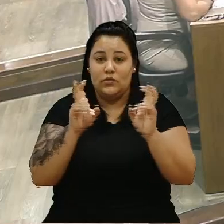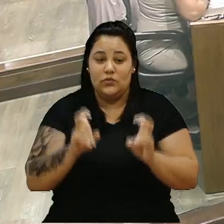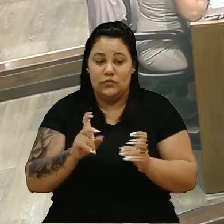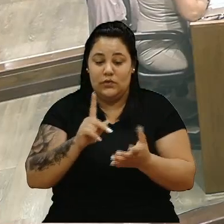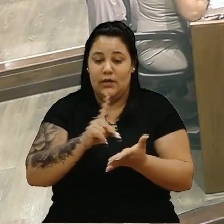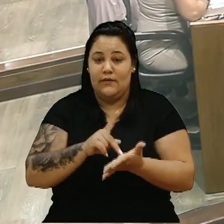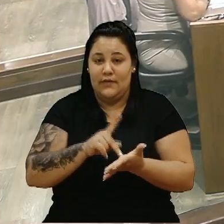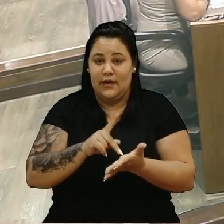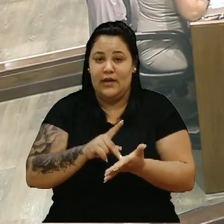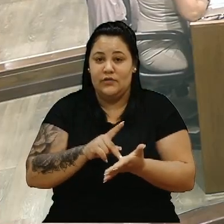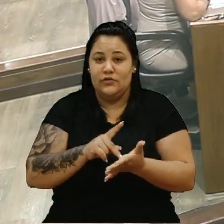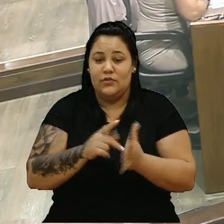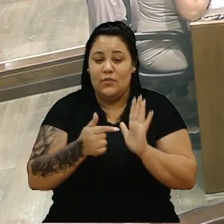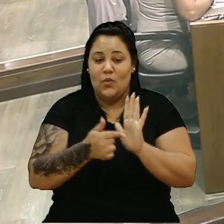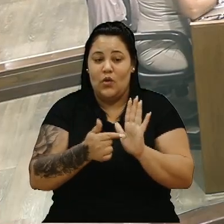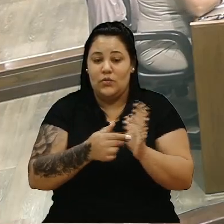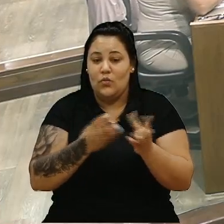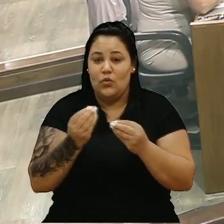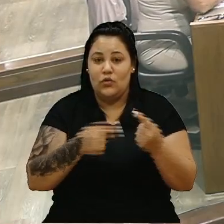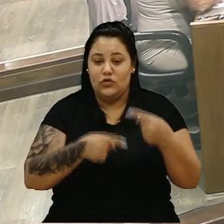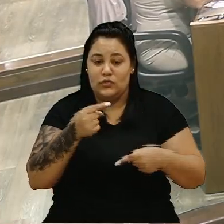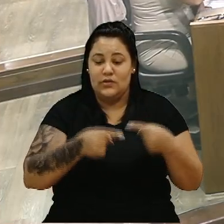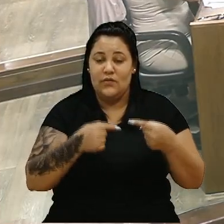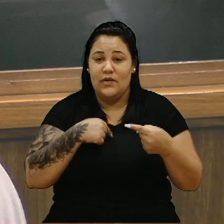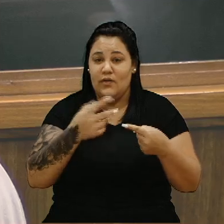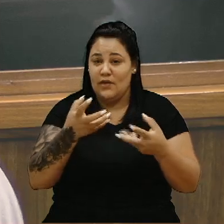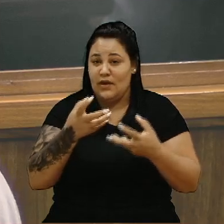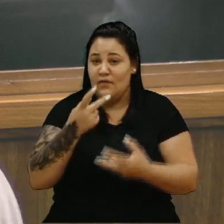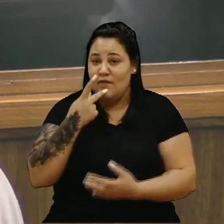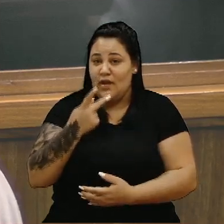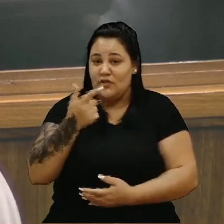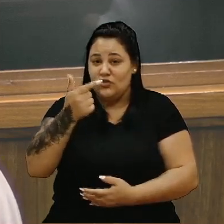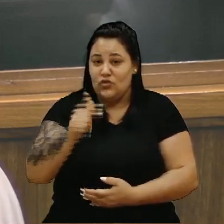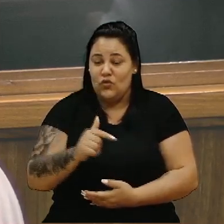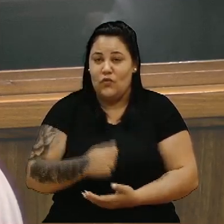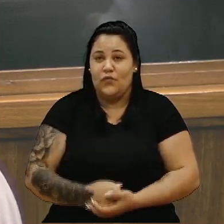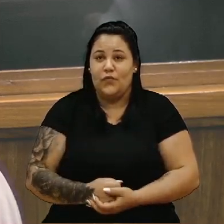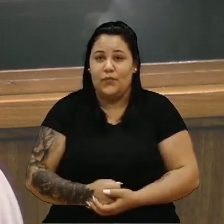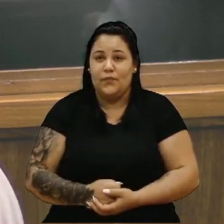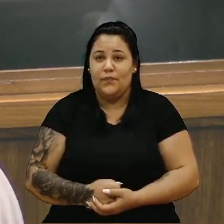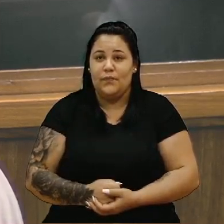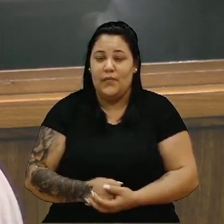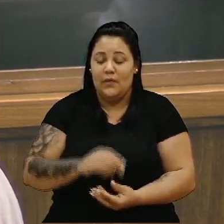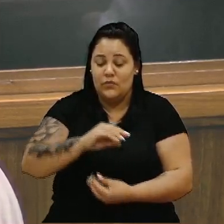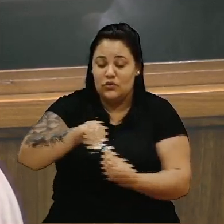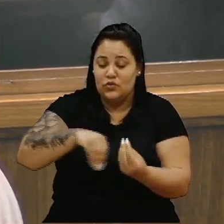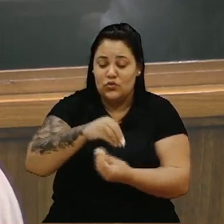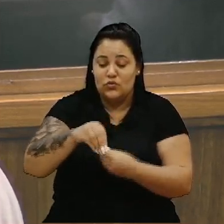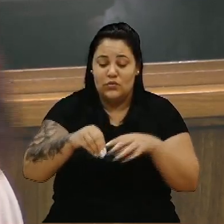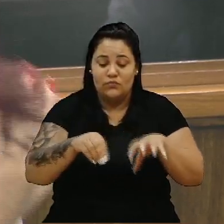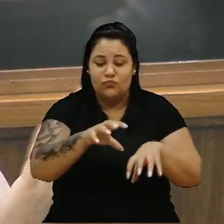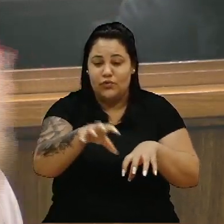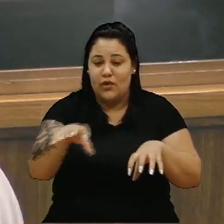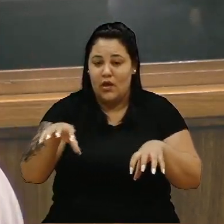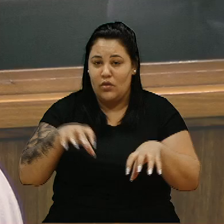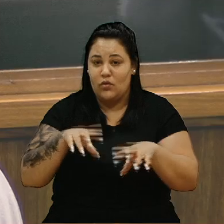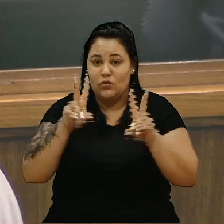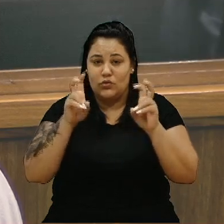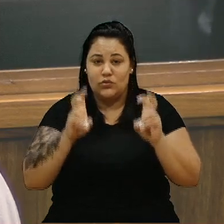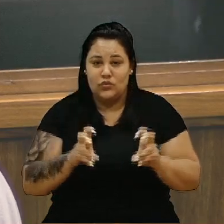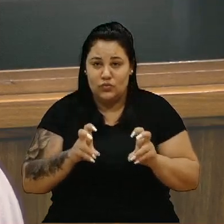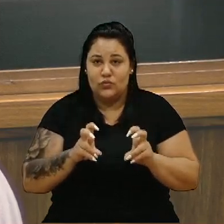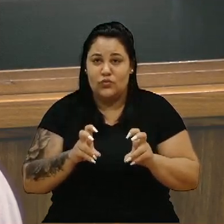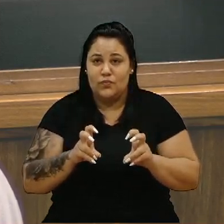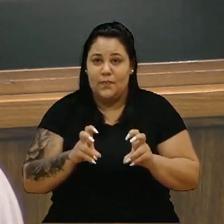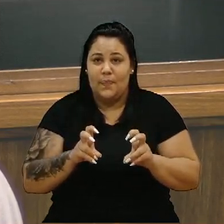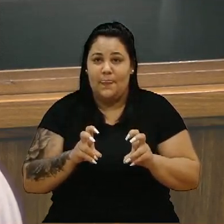desperta muita discussão e eu quero reforçar a parte que eu falo da intersetorialidade desse assunto. A regularização,